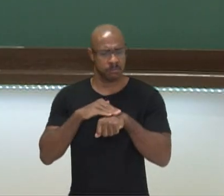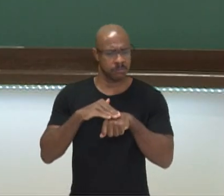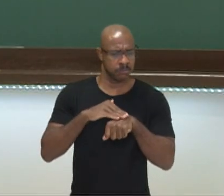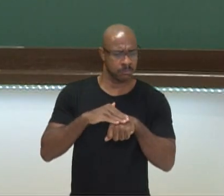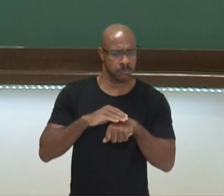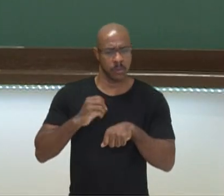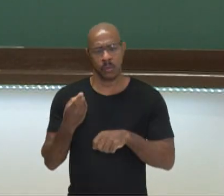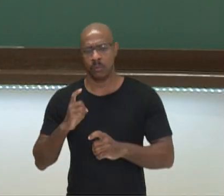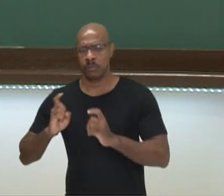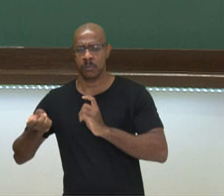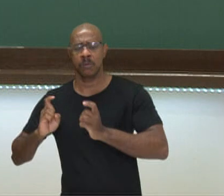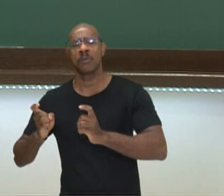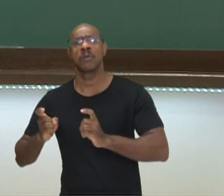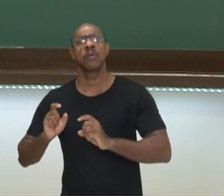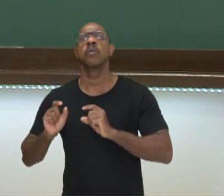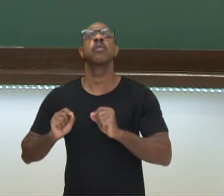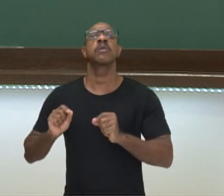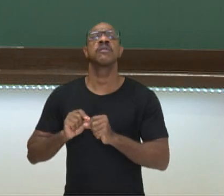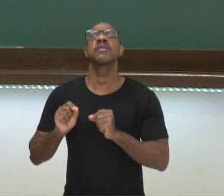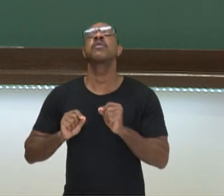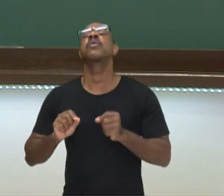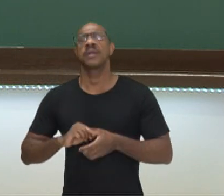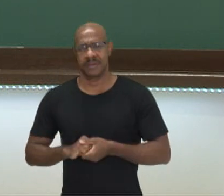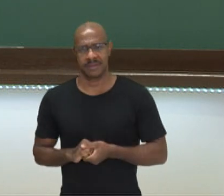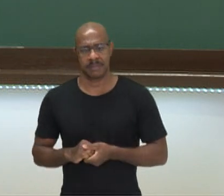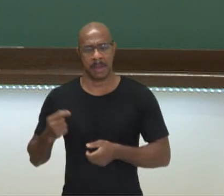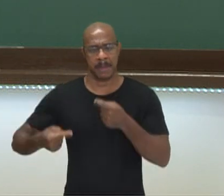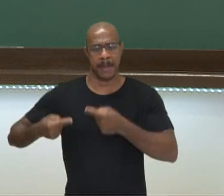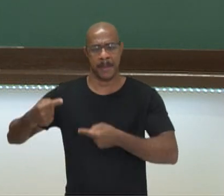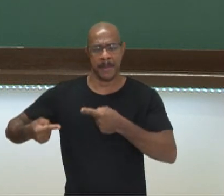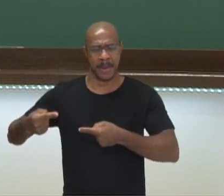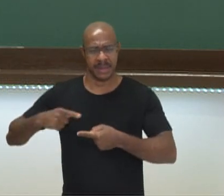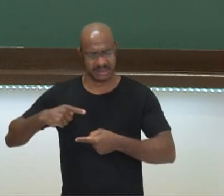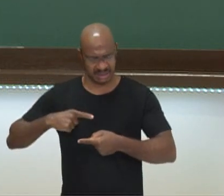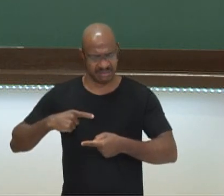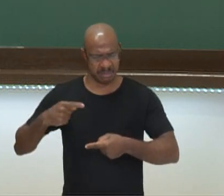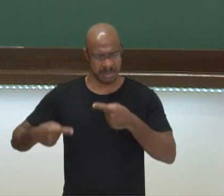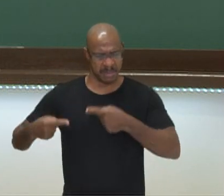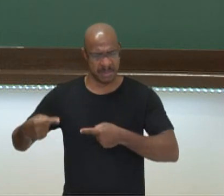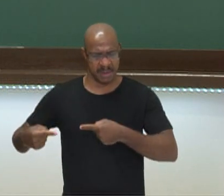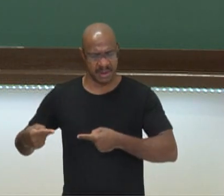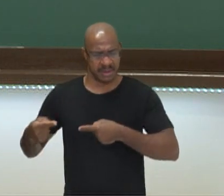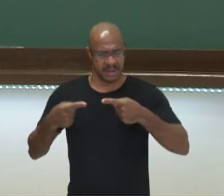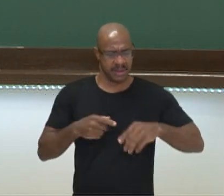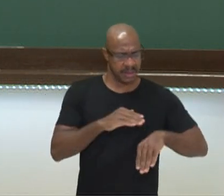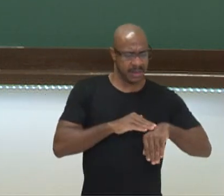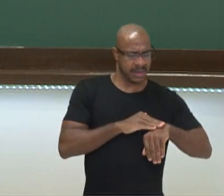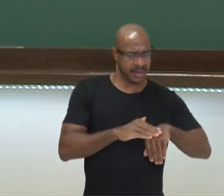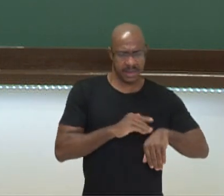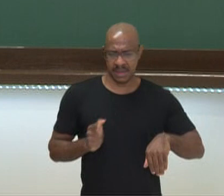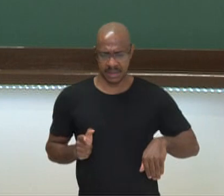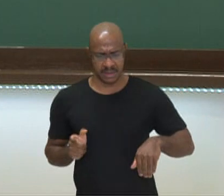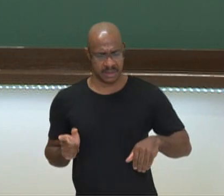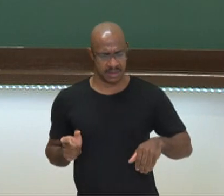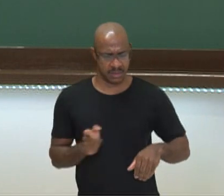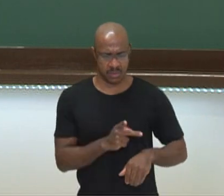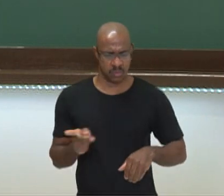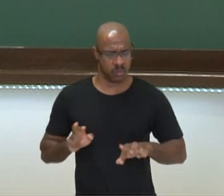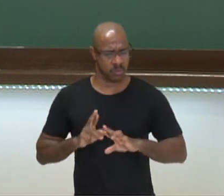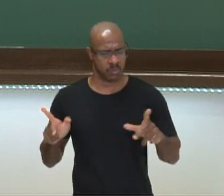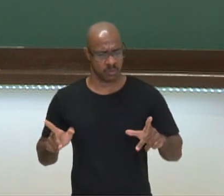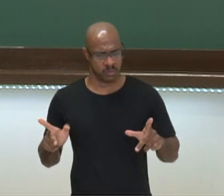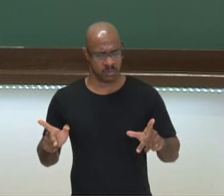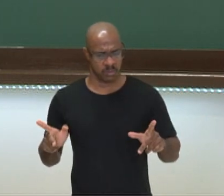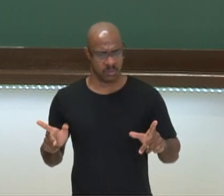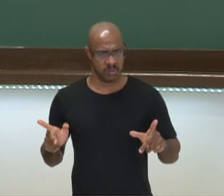ou debatendo? Estavam fazendo as duas coisas? Será que o sentido, o significado de conversar e de debater é o mesmo? Pode